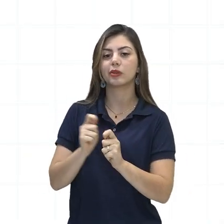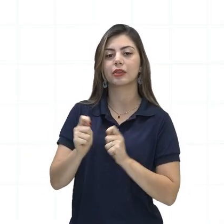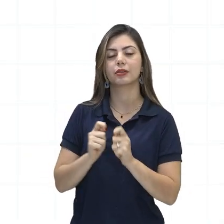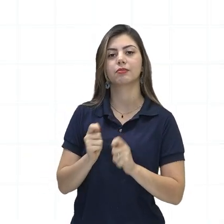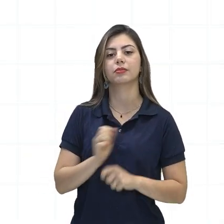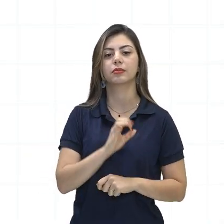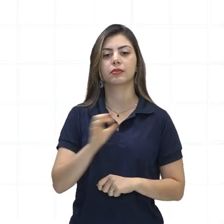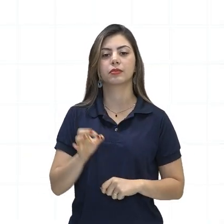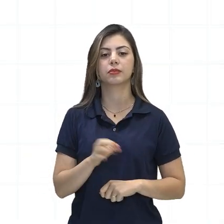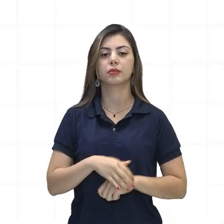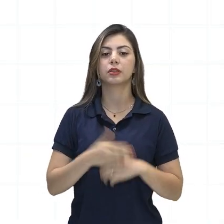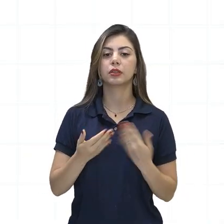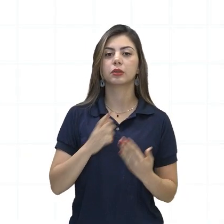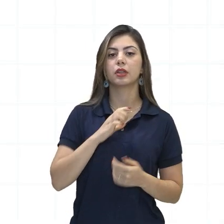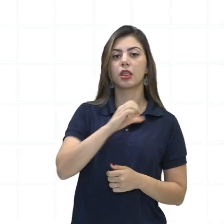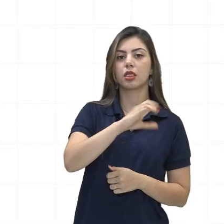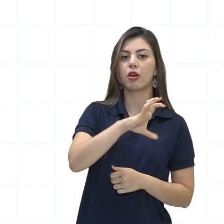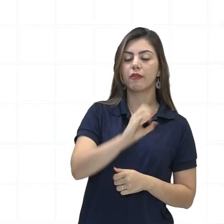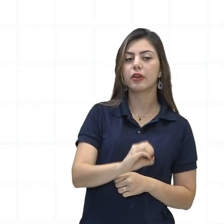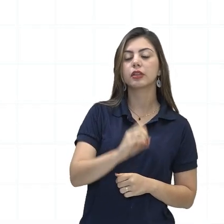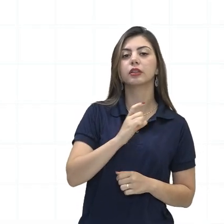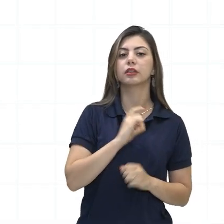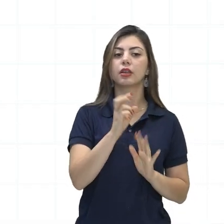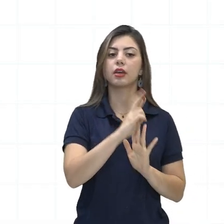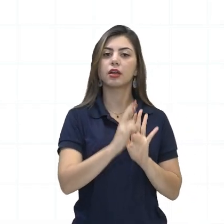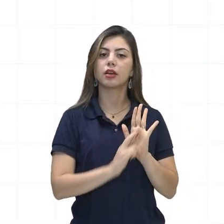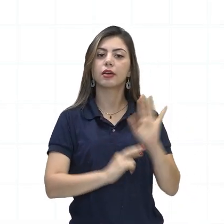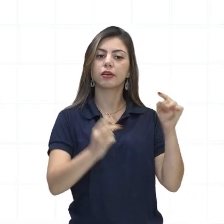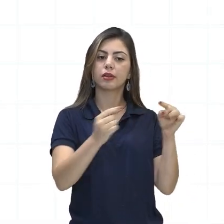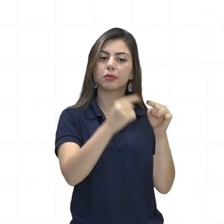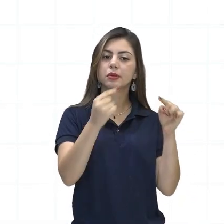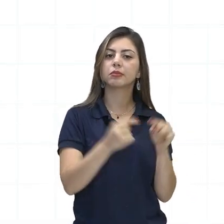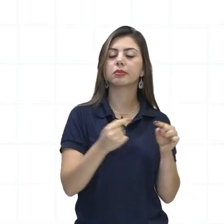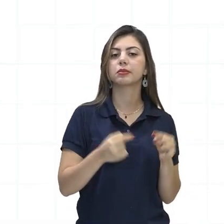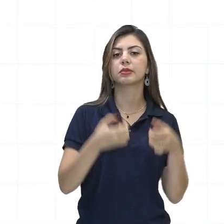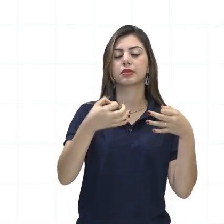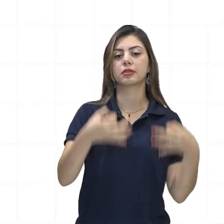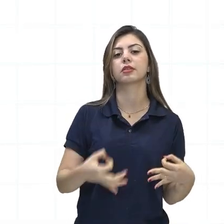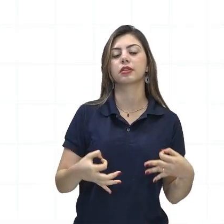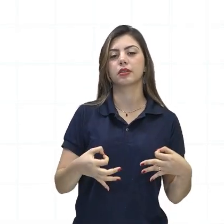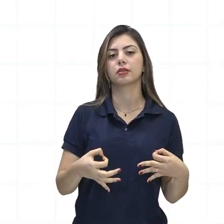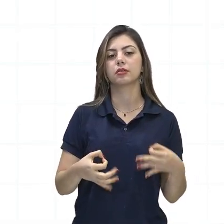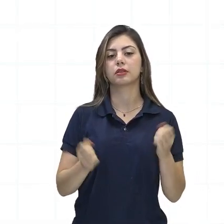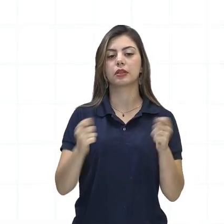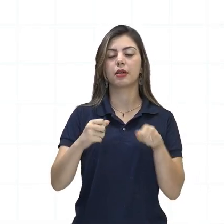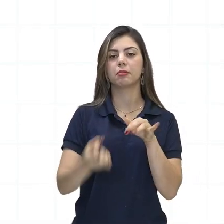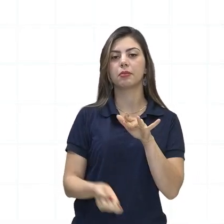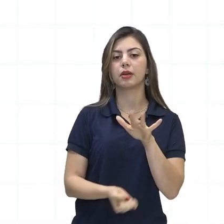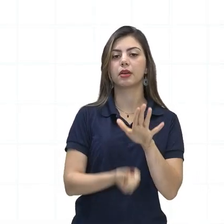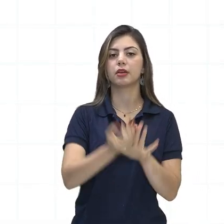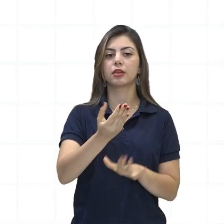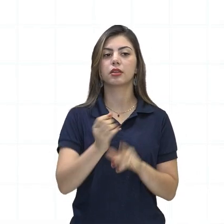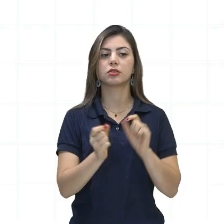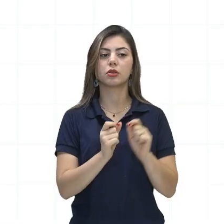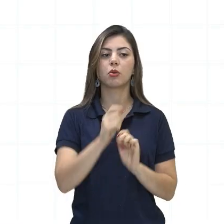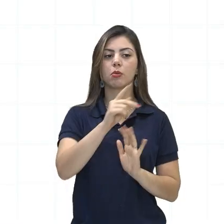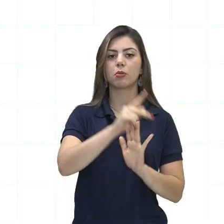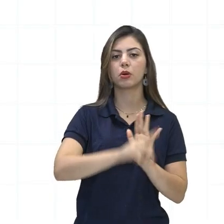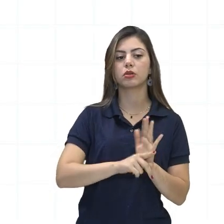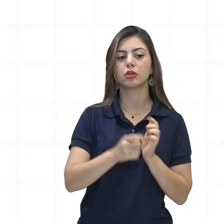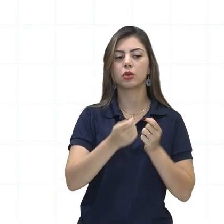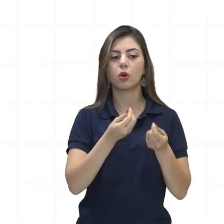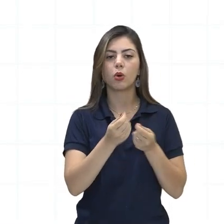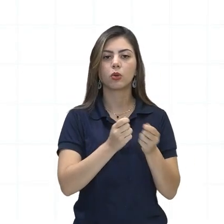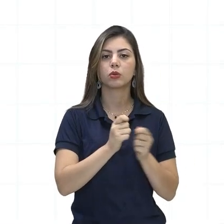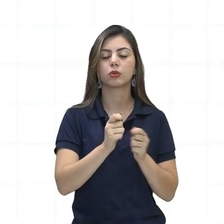tem 90 que estão dentro, né, da toda a formalidade exigida para a criação de plano de manejo. A